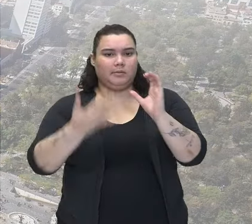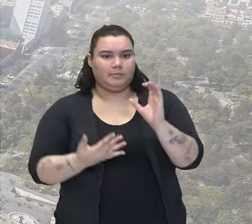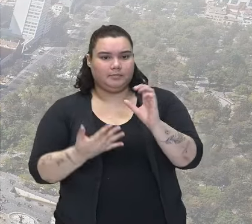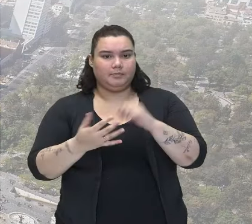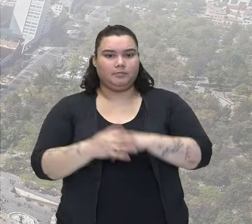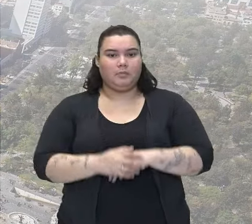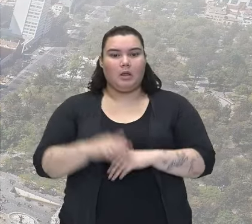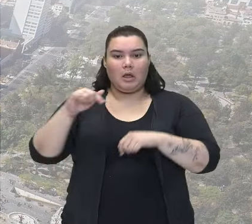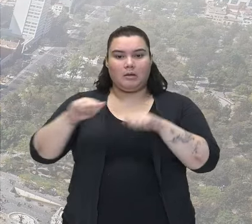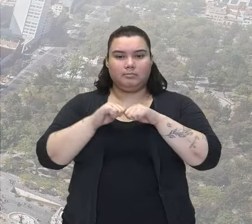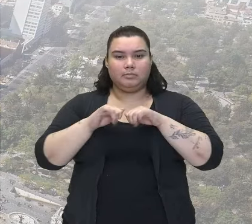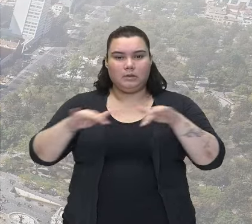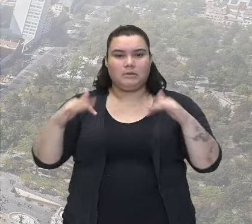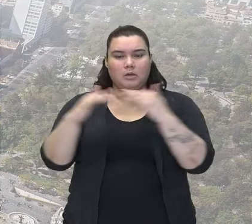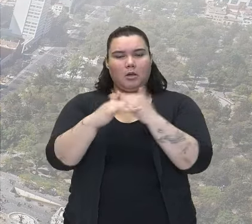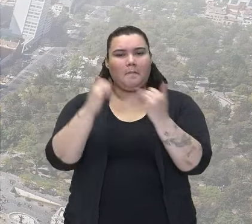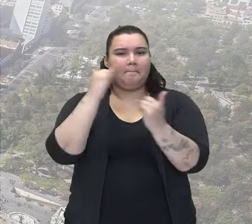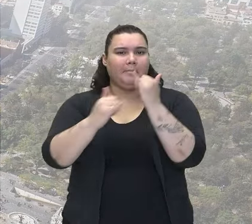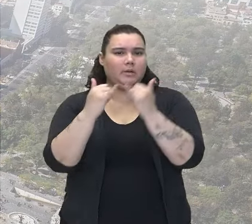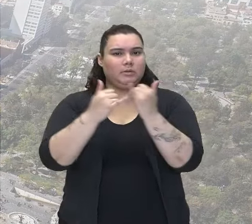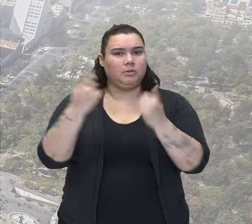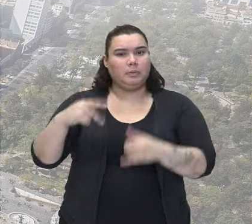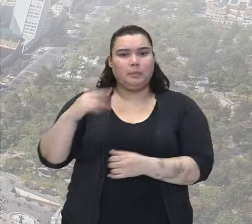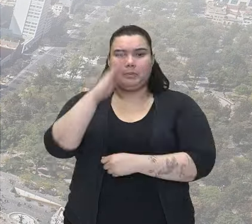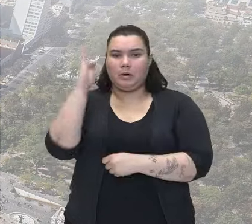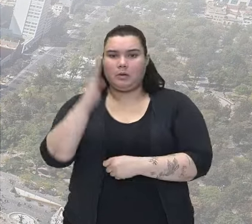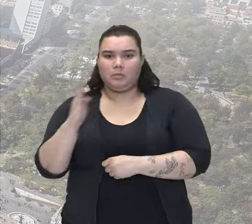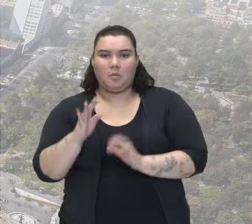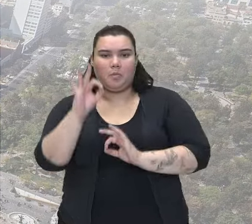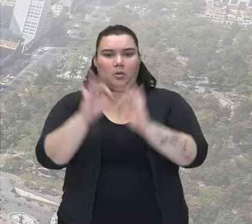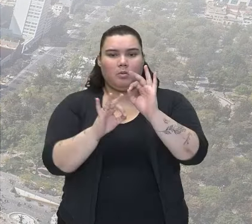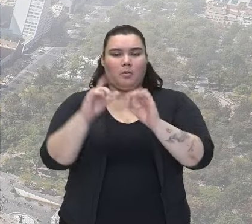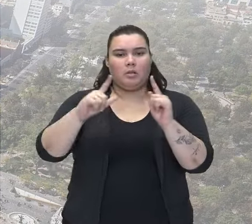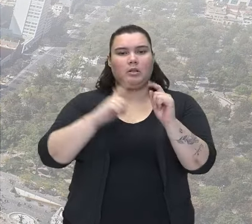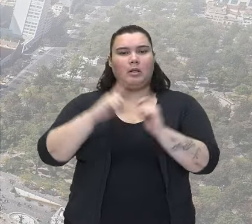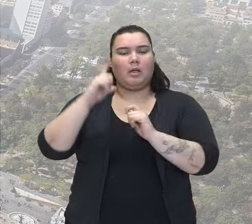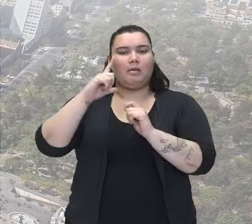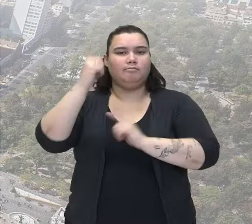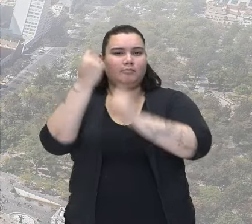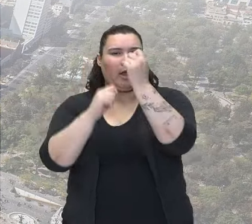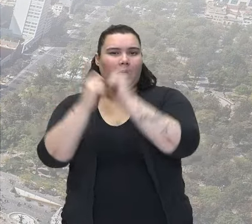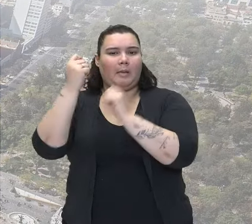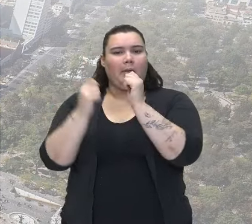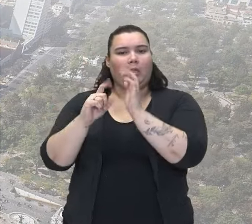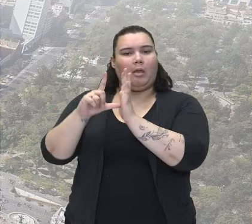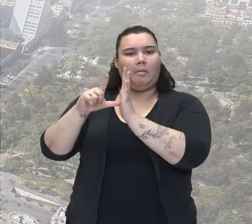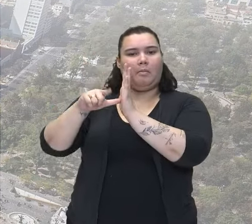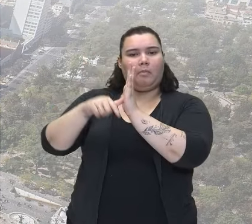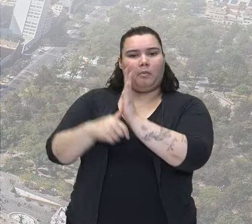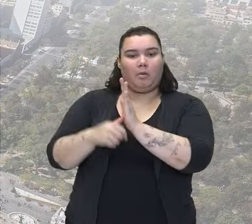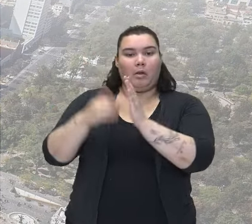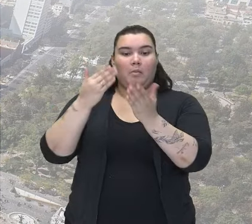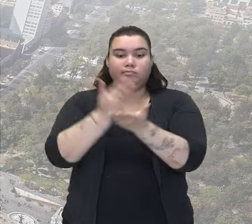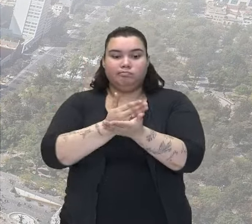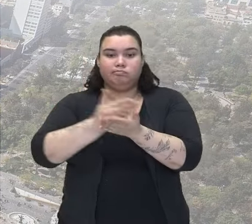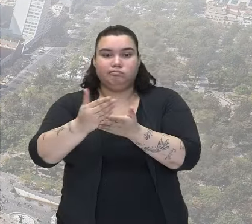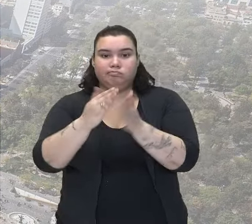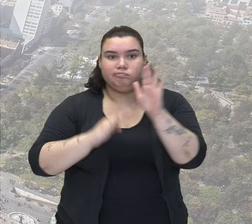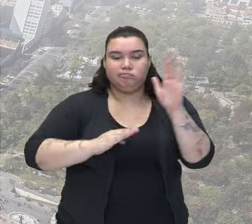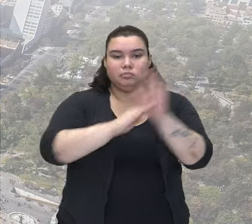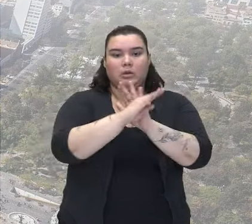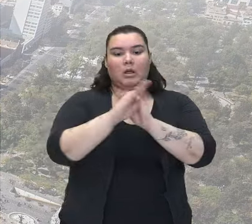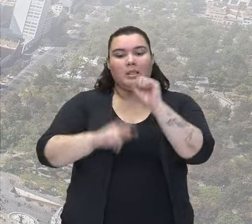Essa urbanização do México vai ser similar à do Brasil, né? Com o processo de industrialização tardia que acabou intensificando durante o período